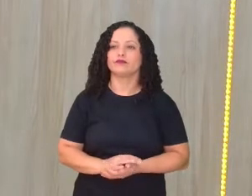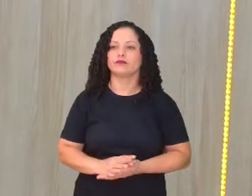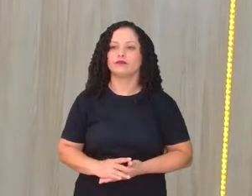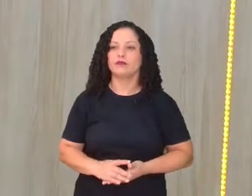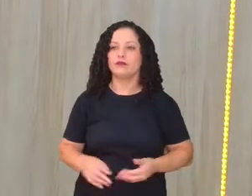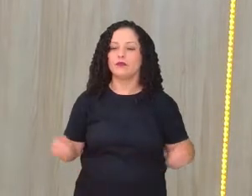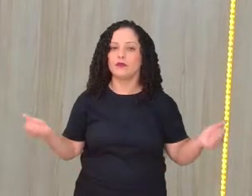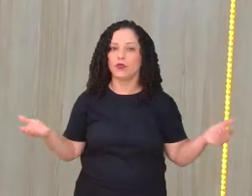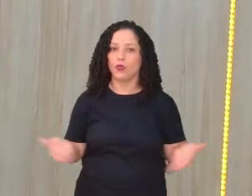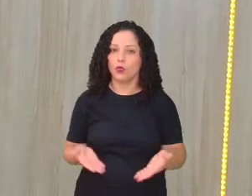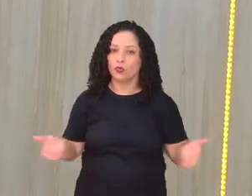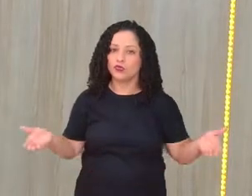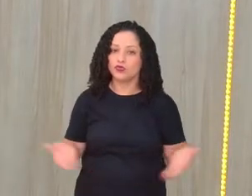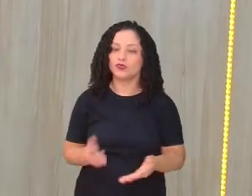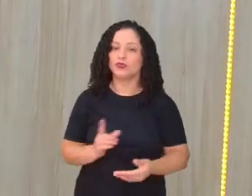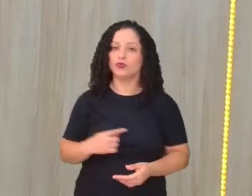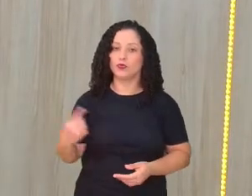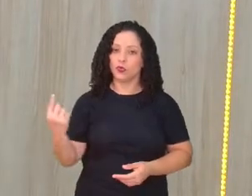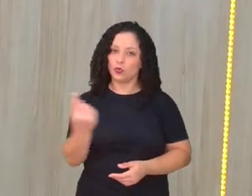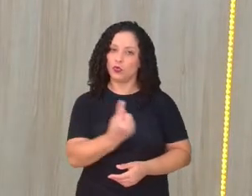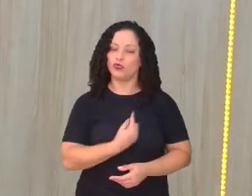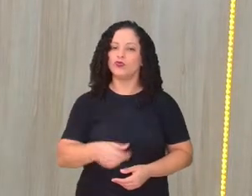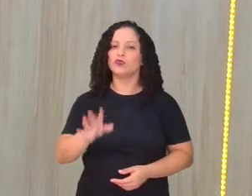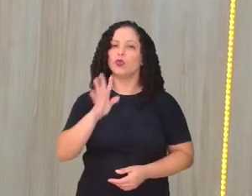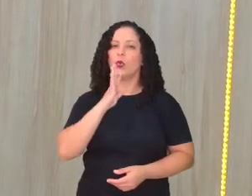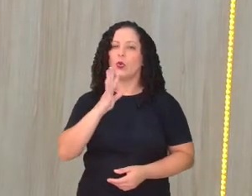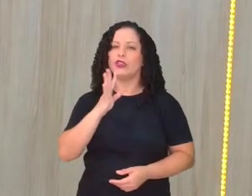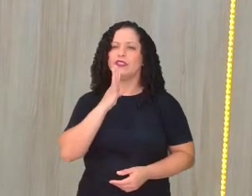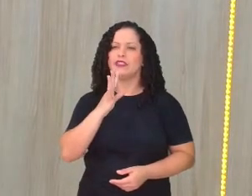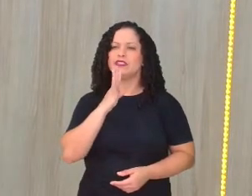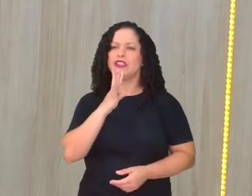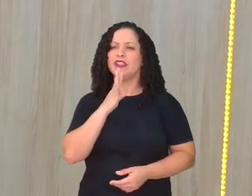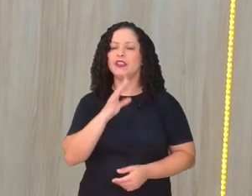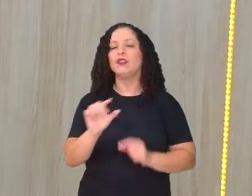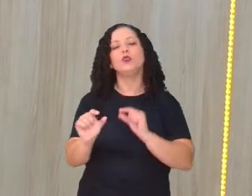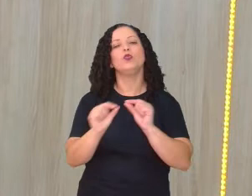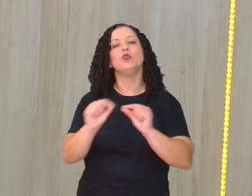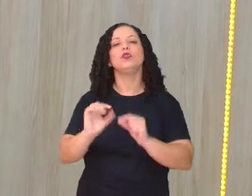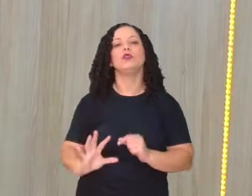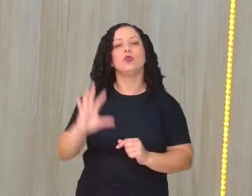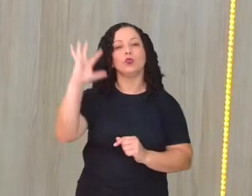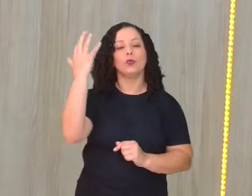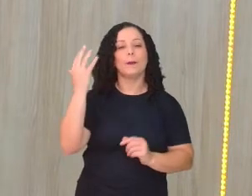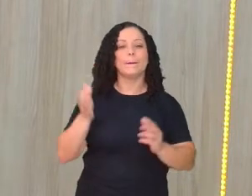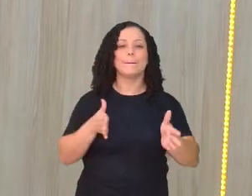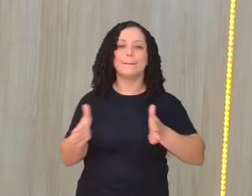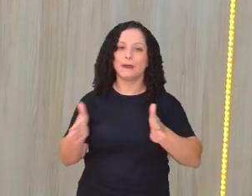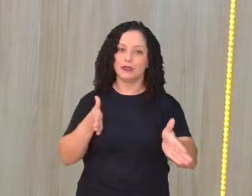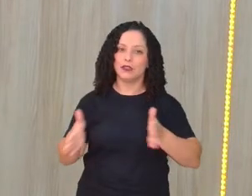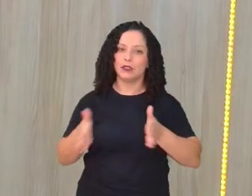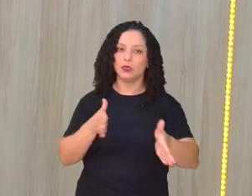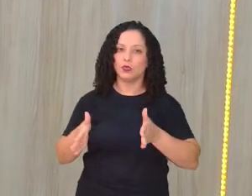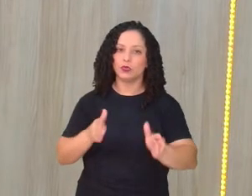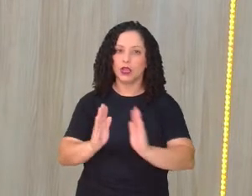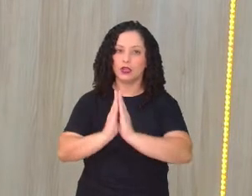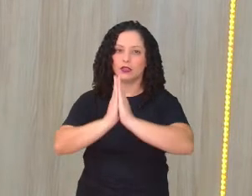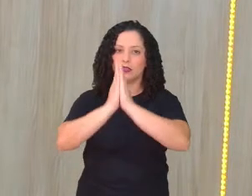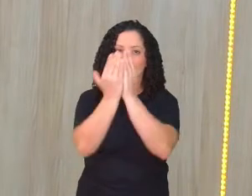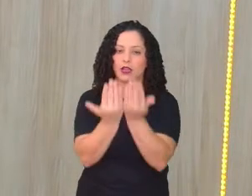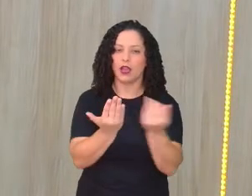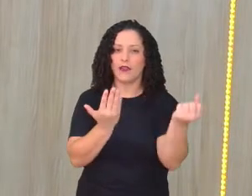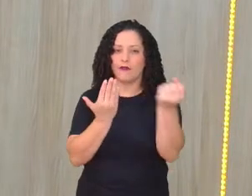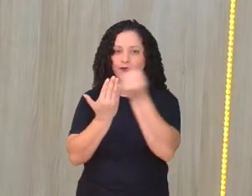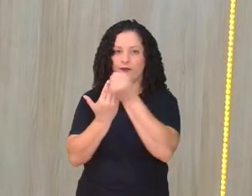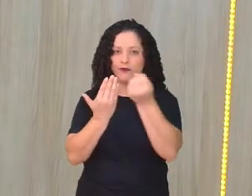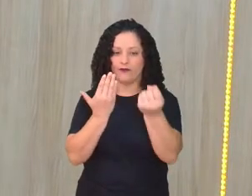gente vai tentar hoje conhecer aqui alguns precursores da Reforma Protestante e as ideias